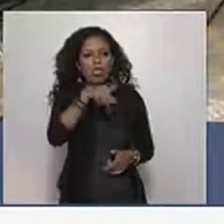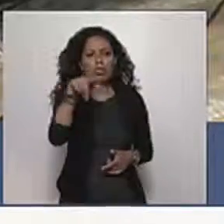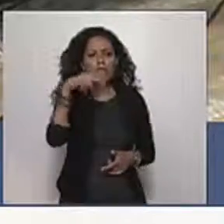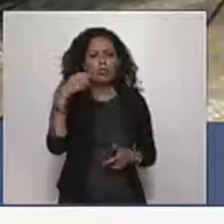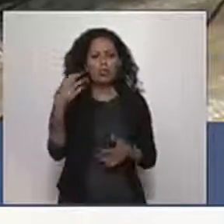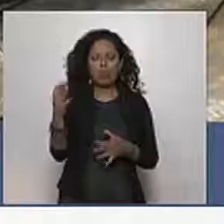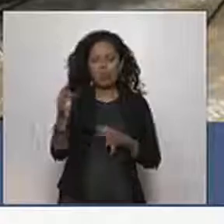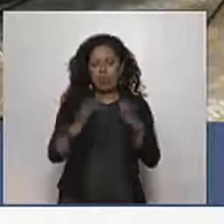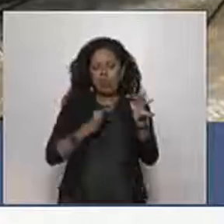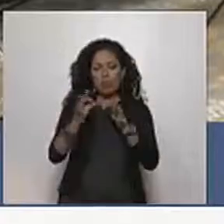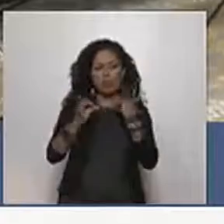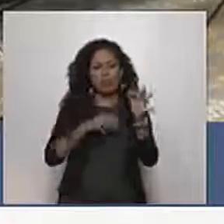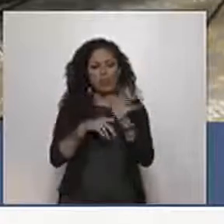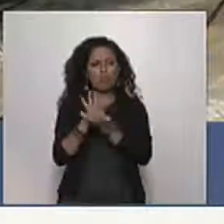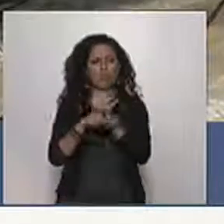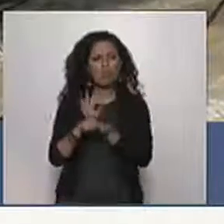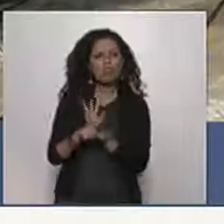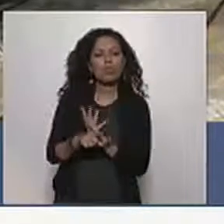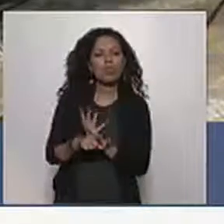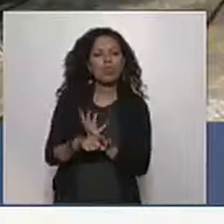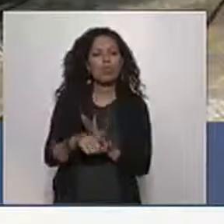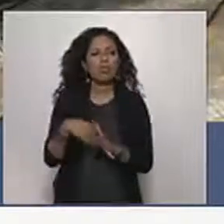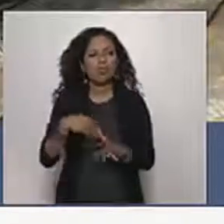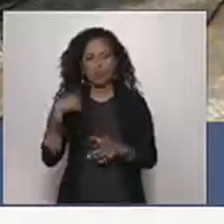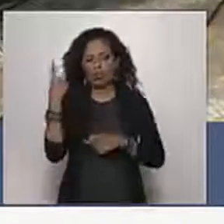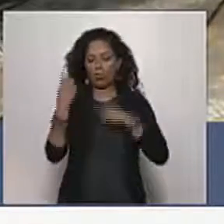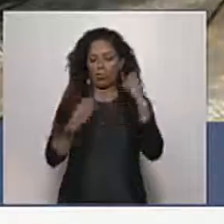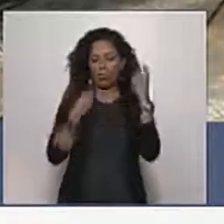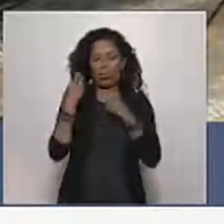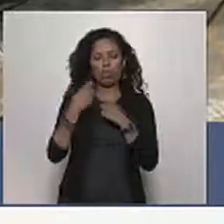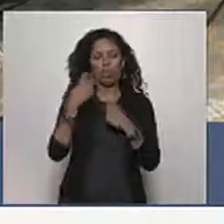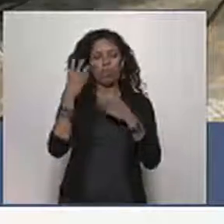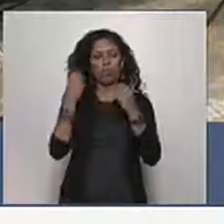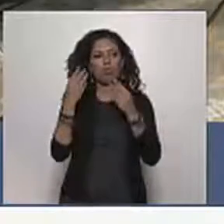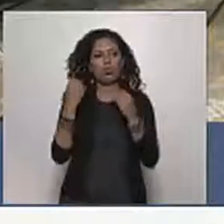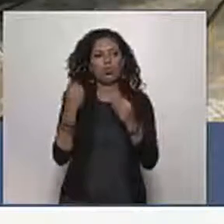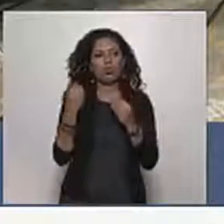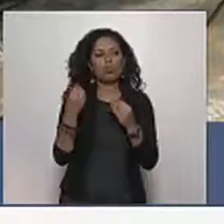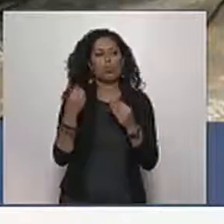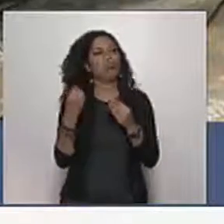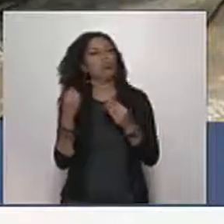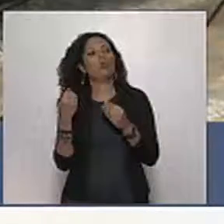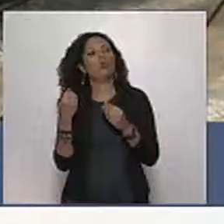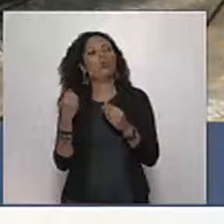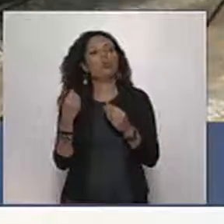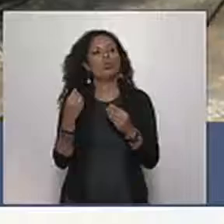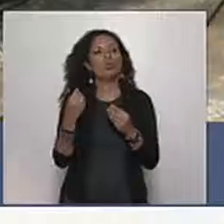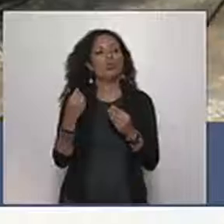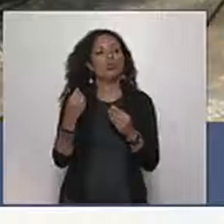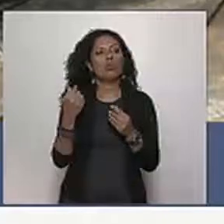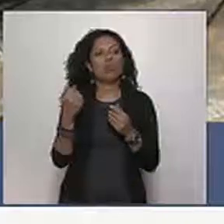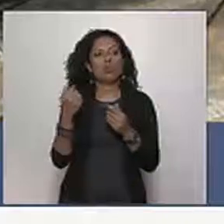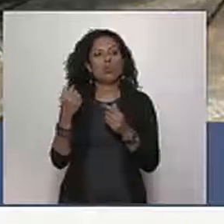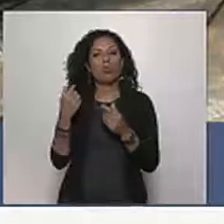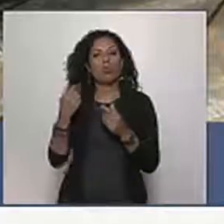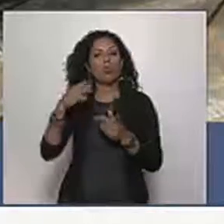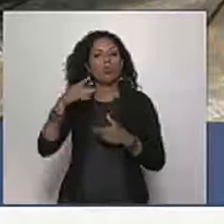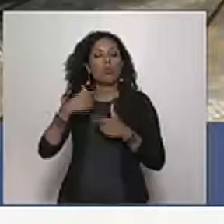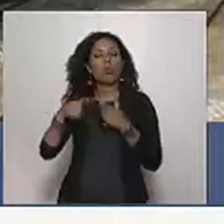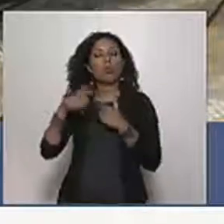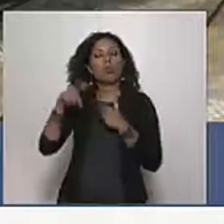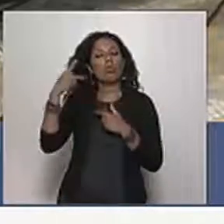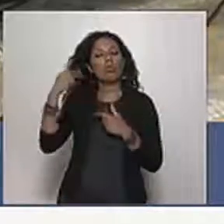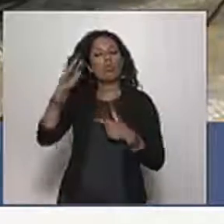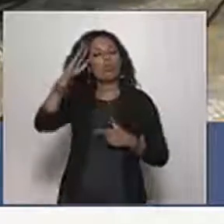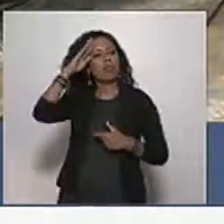tipo de investigação. Então, me preocupa bastante o quanto que esse Exército pode estar aí com um